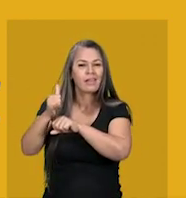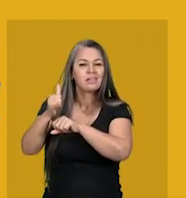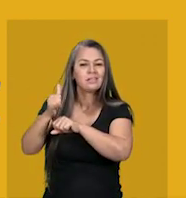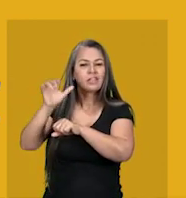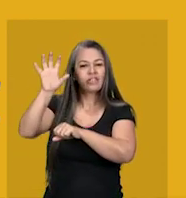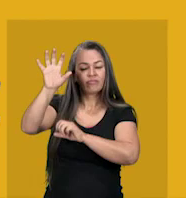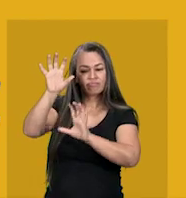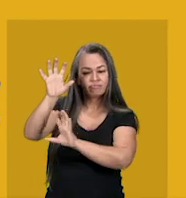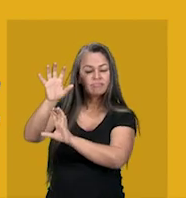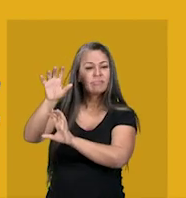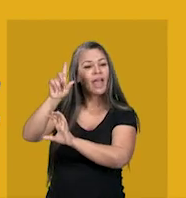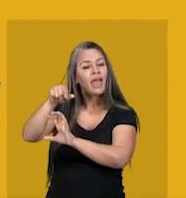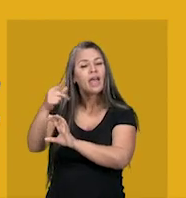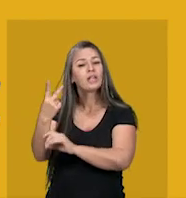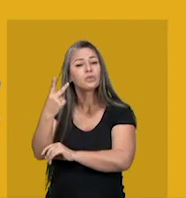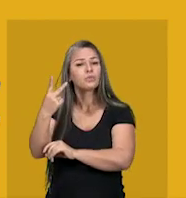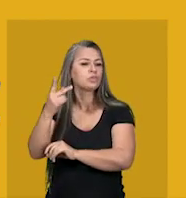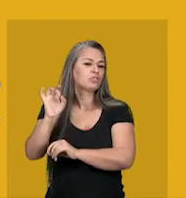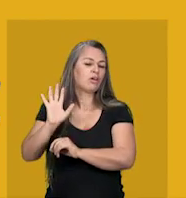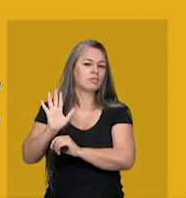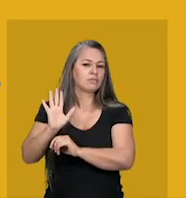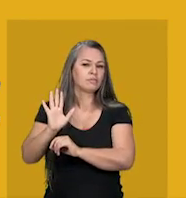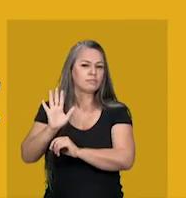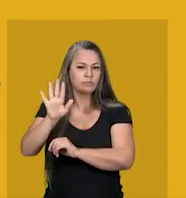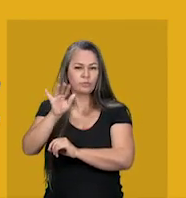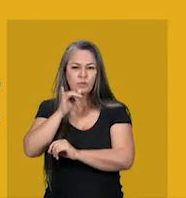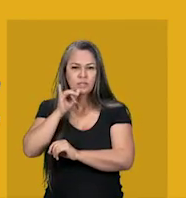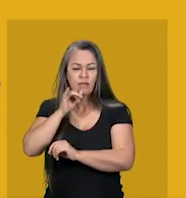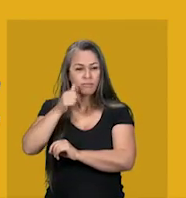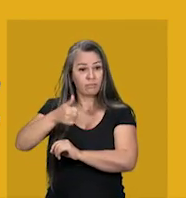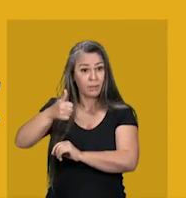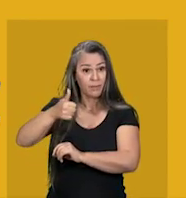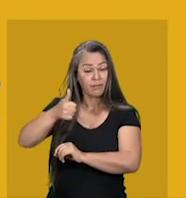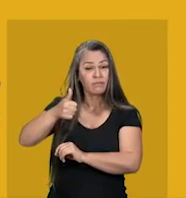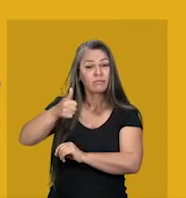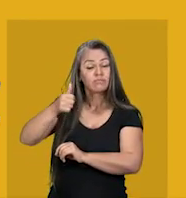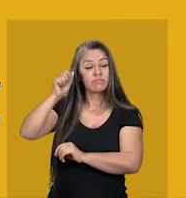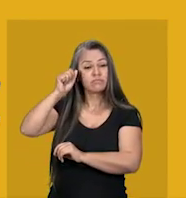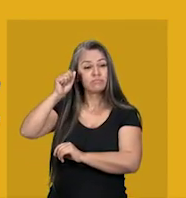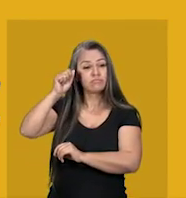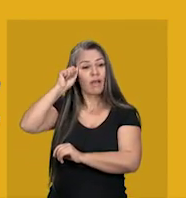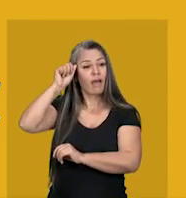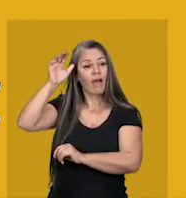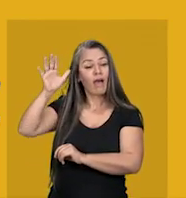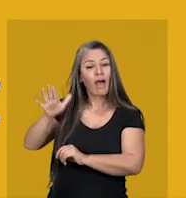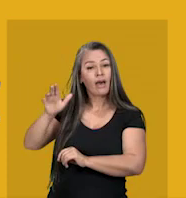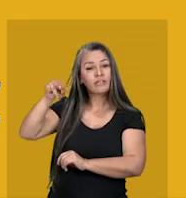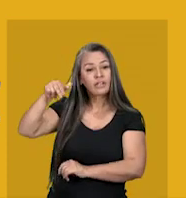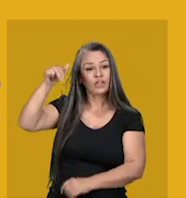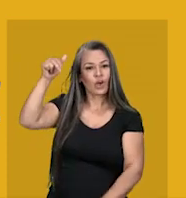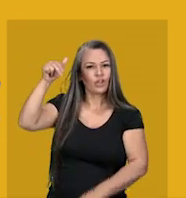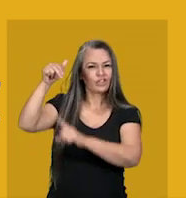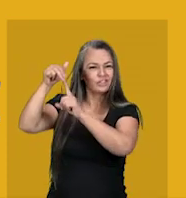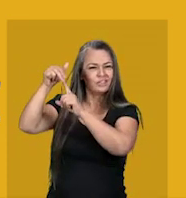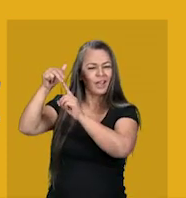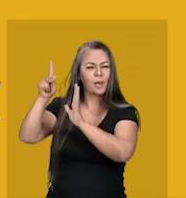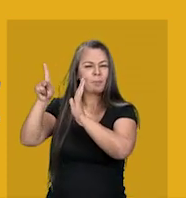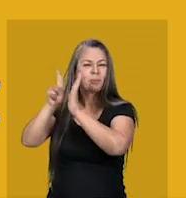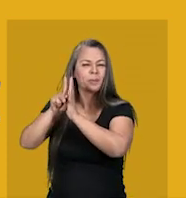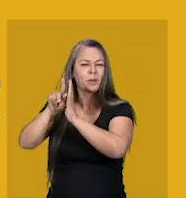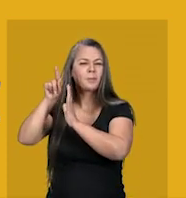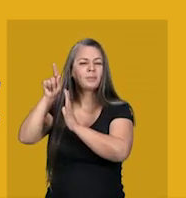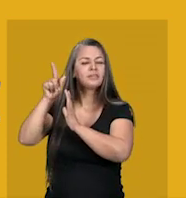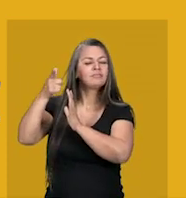do Norte, tá? Por que ela recebe esse nome? Né? Ela também tem porque ela tem a denominação do lado da África Islâmica, né? Do tipo